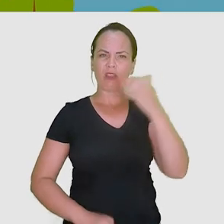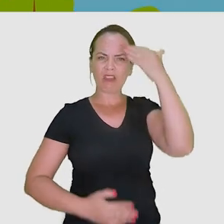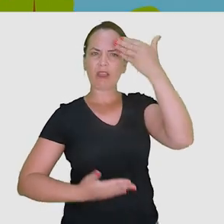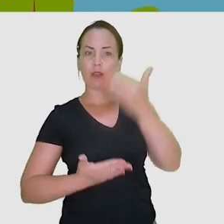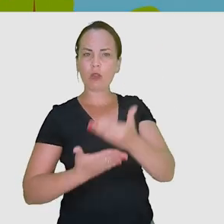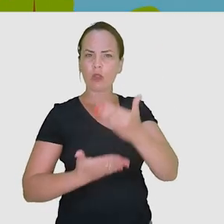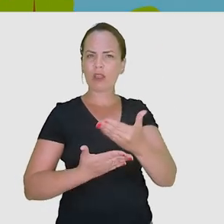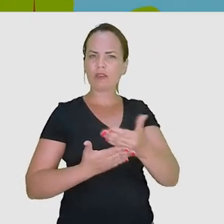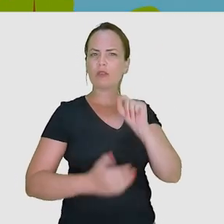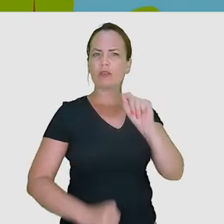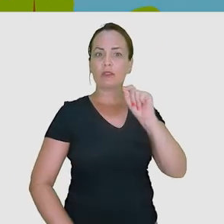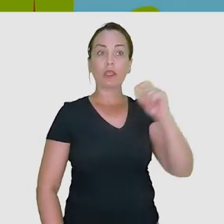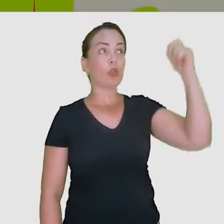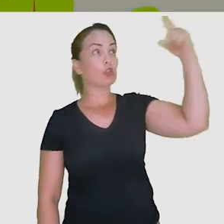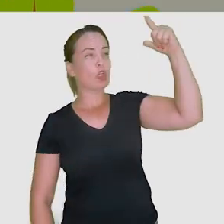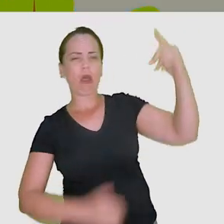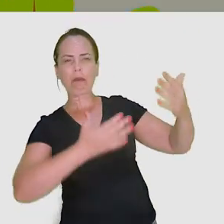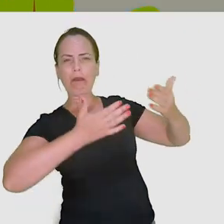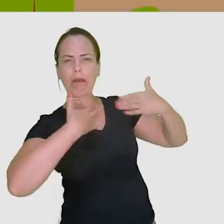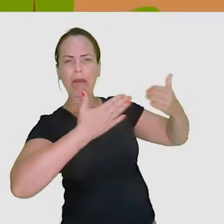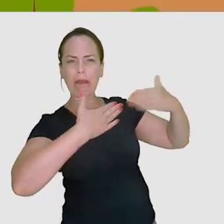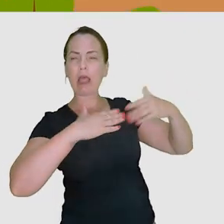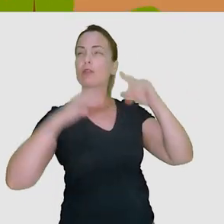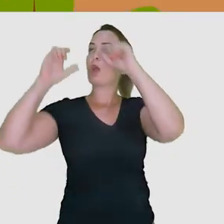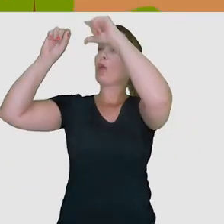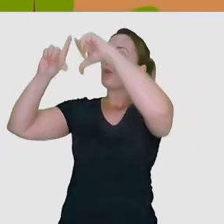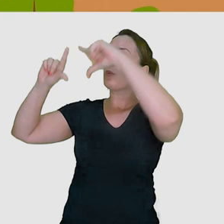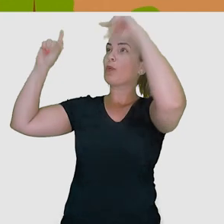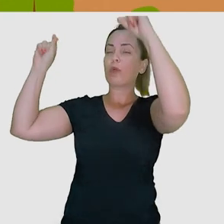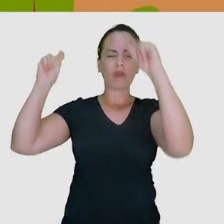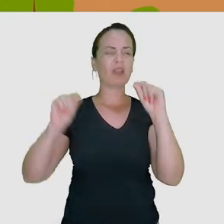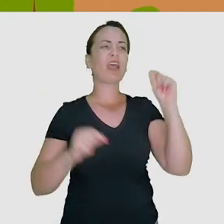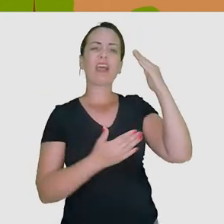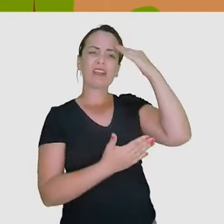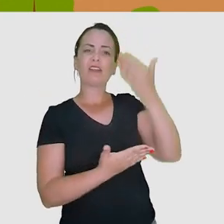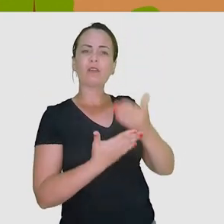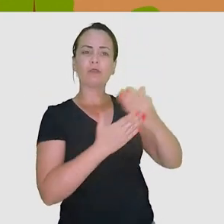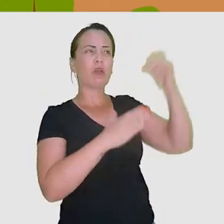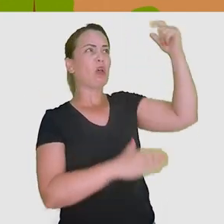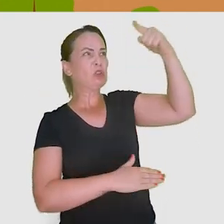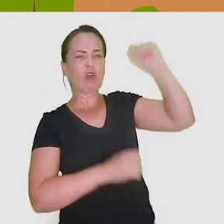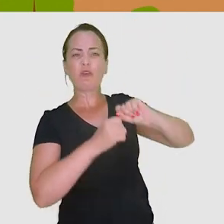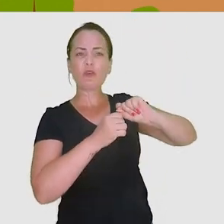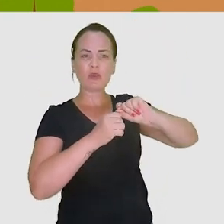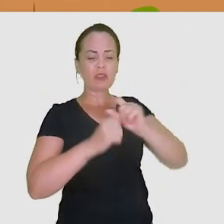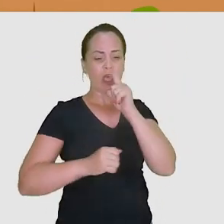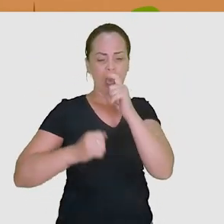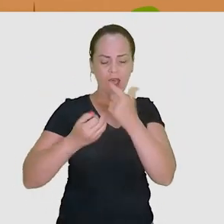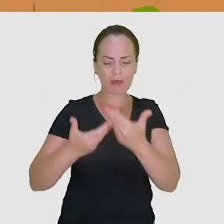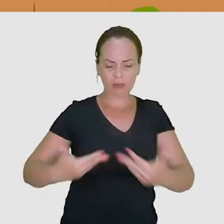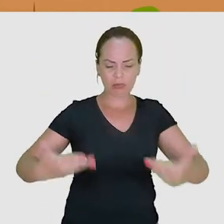que, devido ao forte calor provocado pelo Sol e Lua originais, os rios estavam secando e,